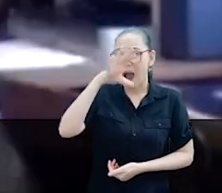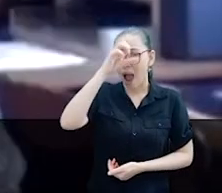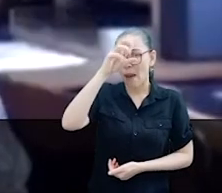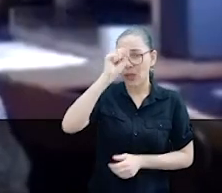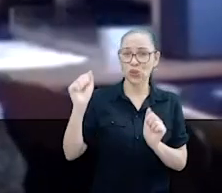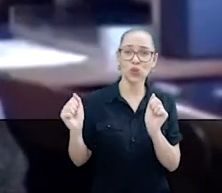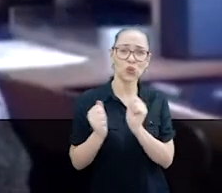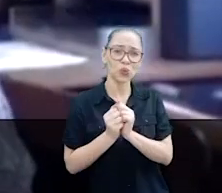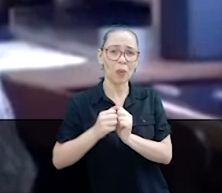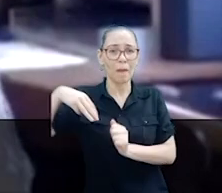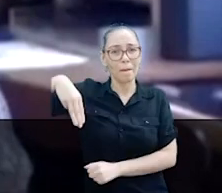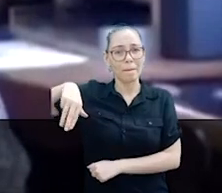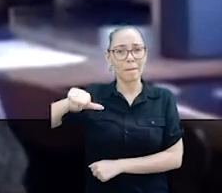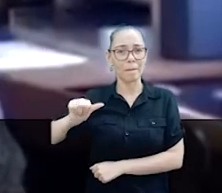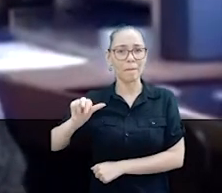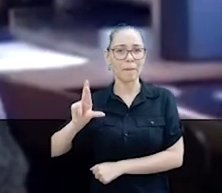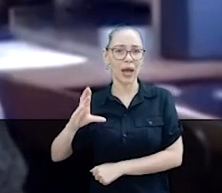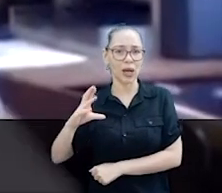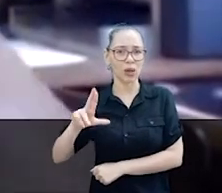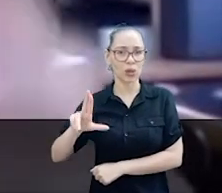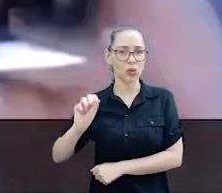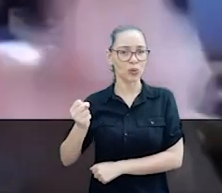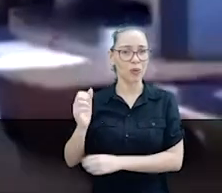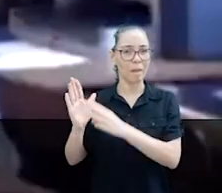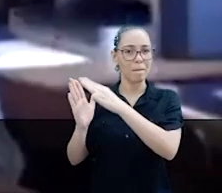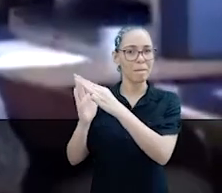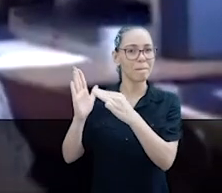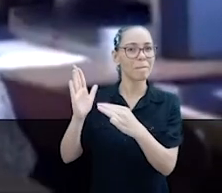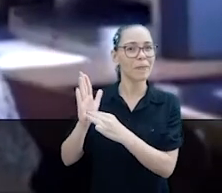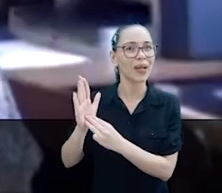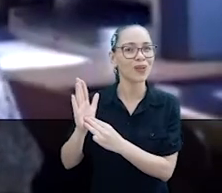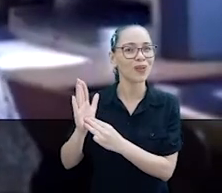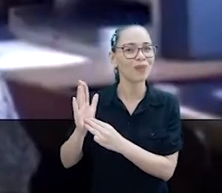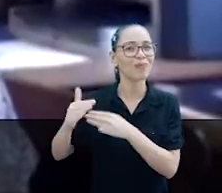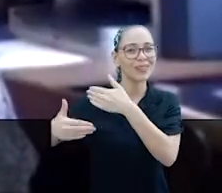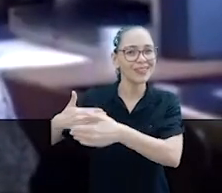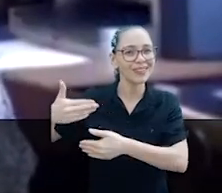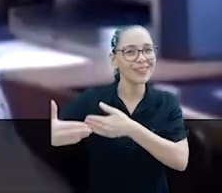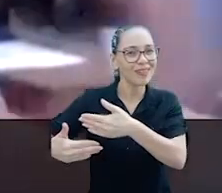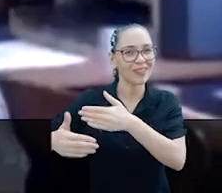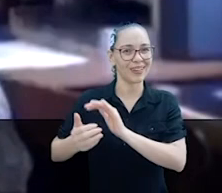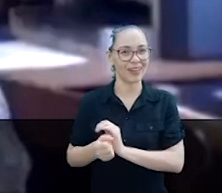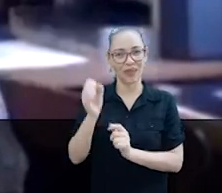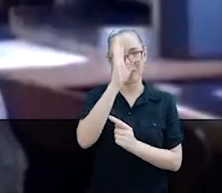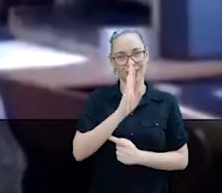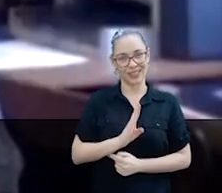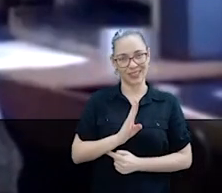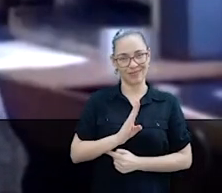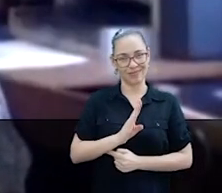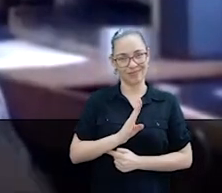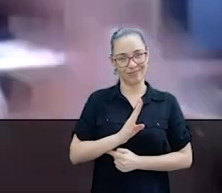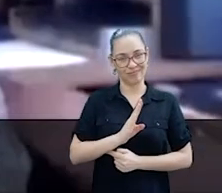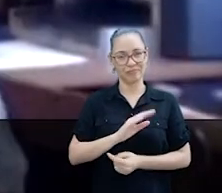mais aprendi com o Marcos foi que era preciso ter um método que permitisse a análise da